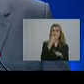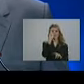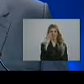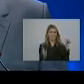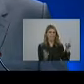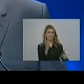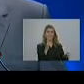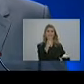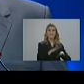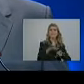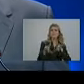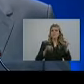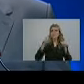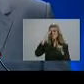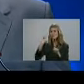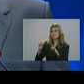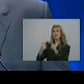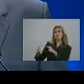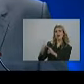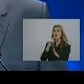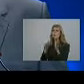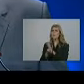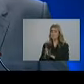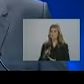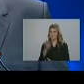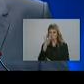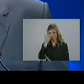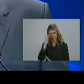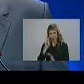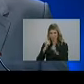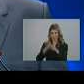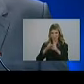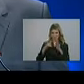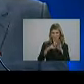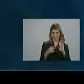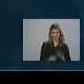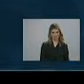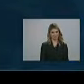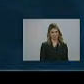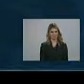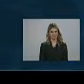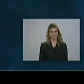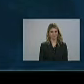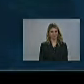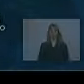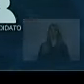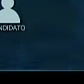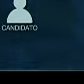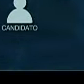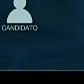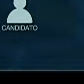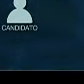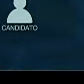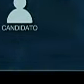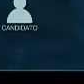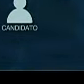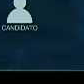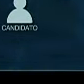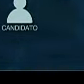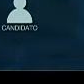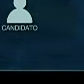candidato escolhe um adversário para responder a uma pergunta. Acompanhe as regras. O primeiro bloco será de perguntas